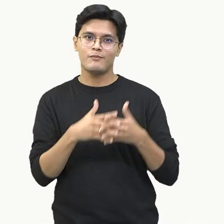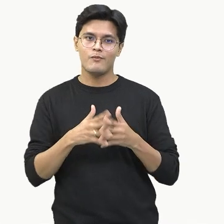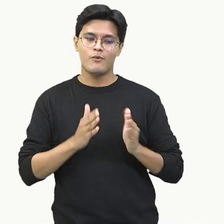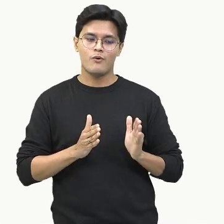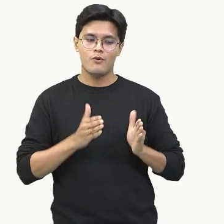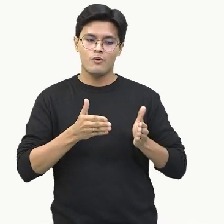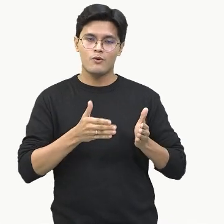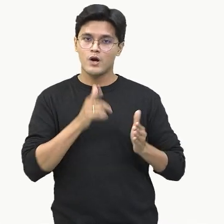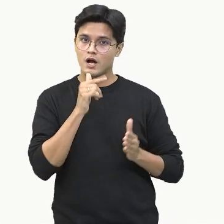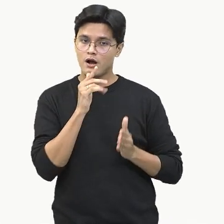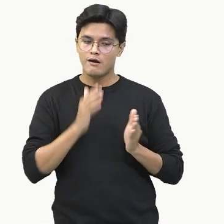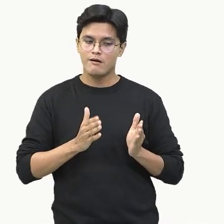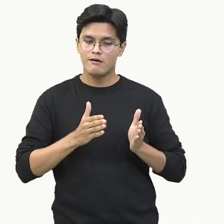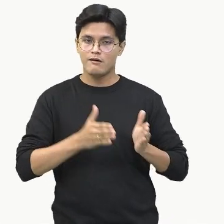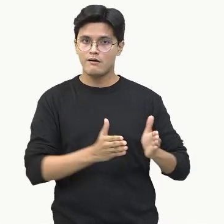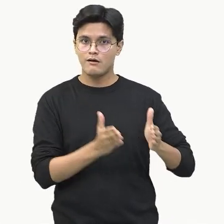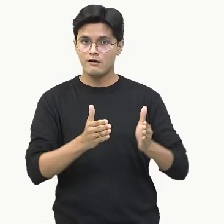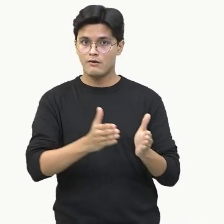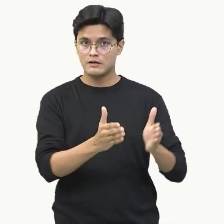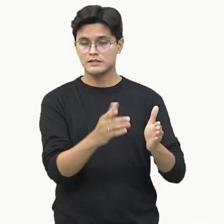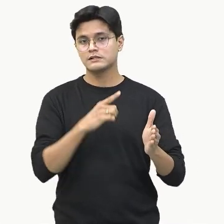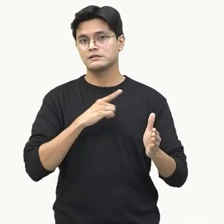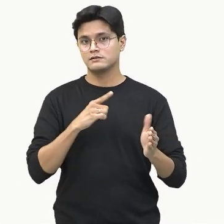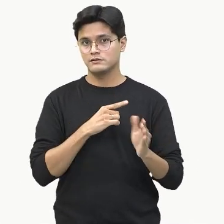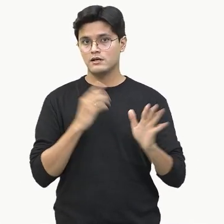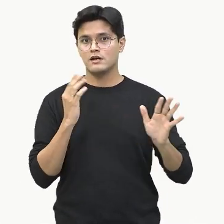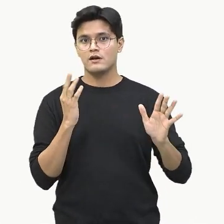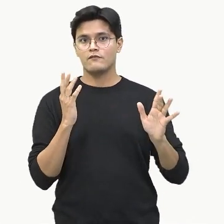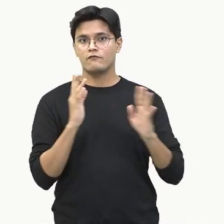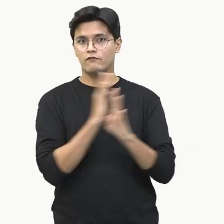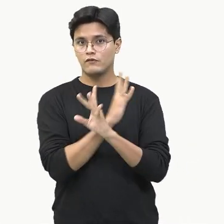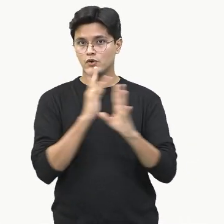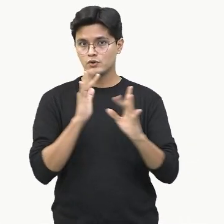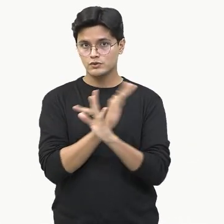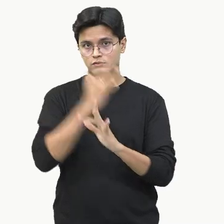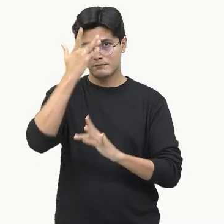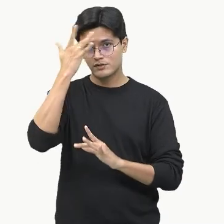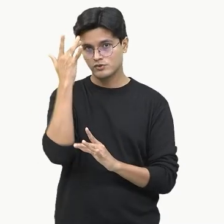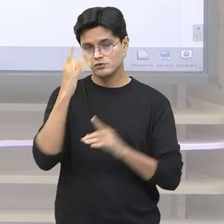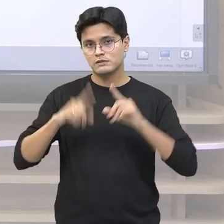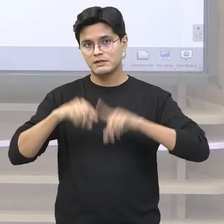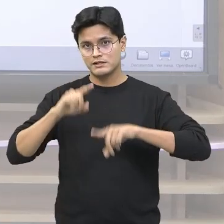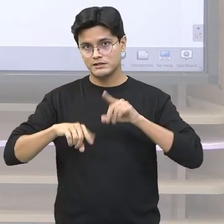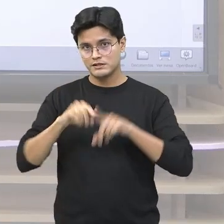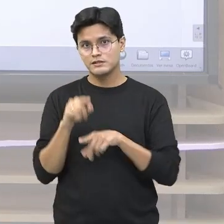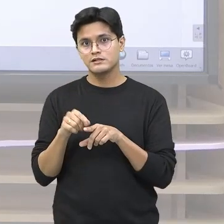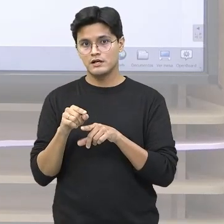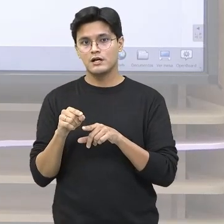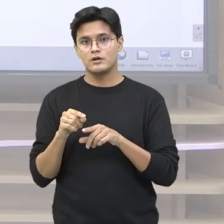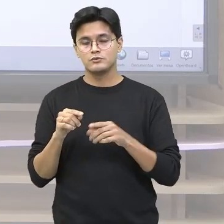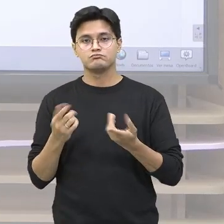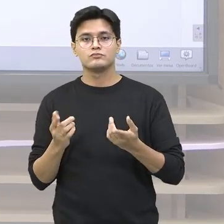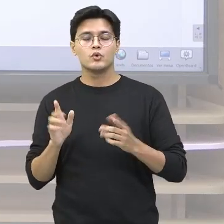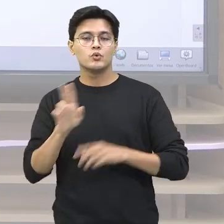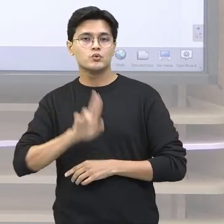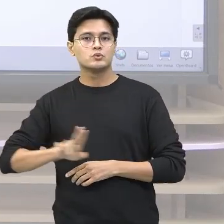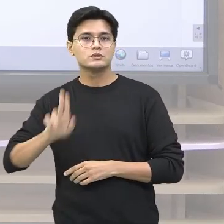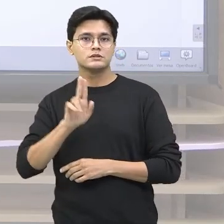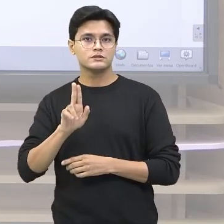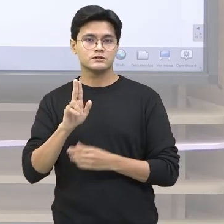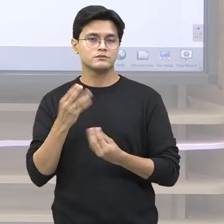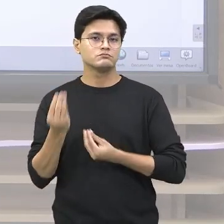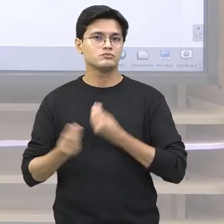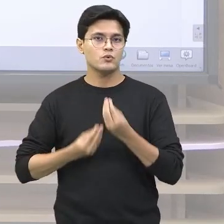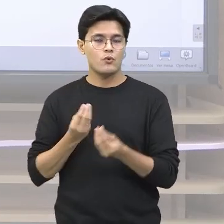aí fluxo de pessoas fluxos de mercadorias que vão ser eh utilizados a partir